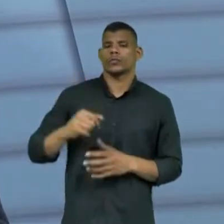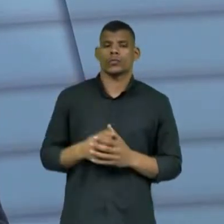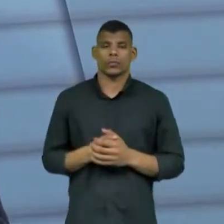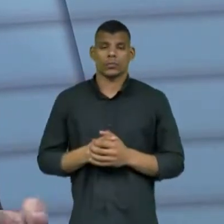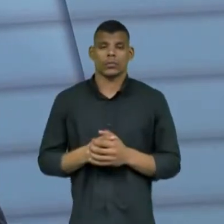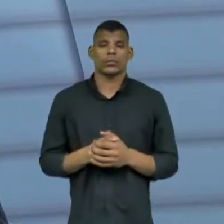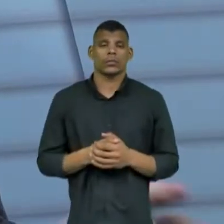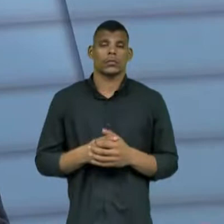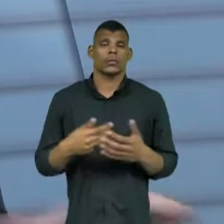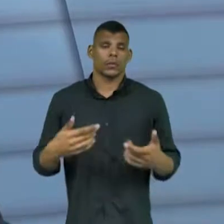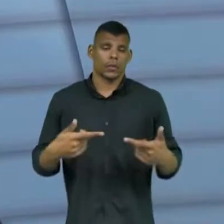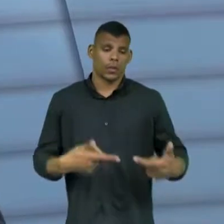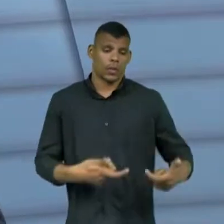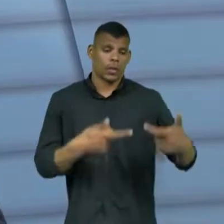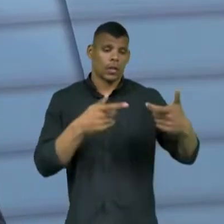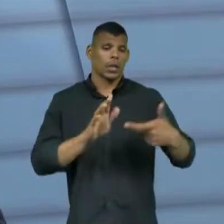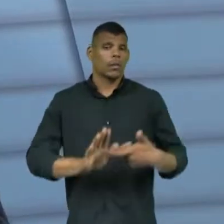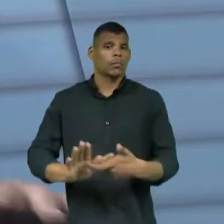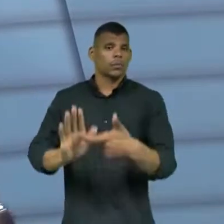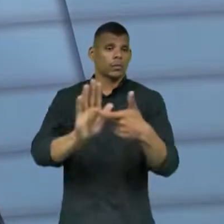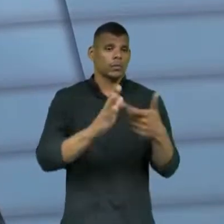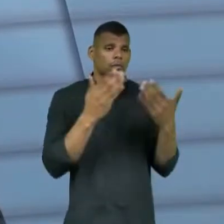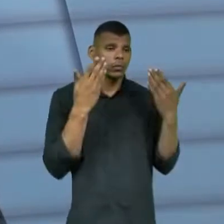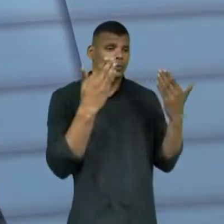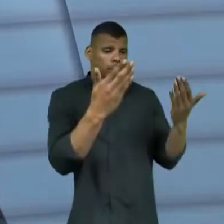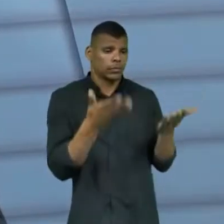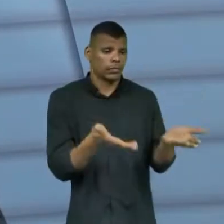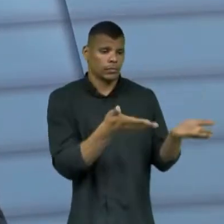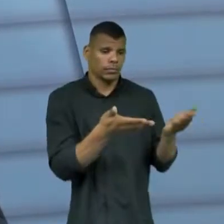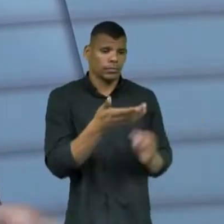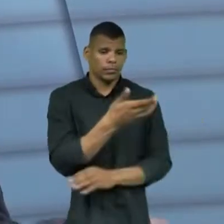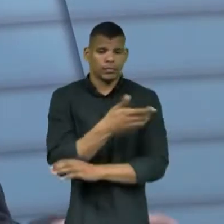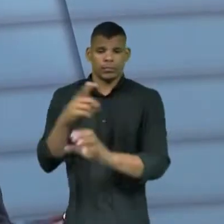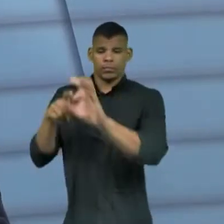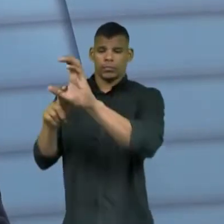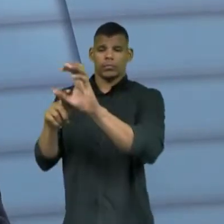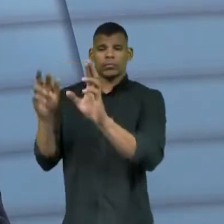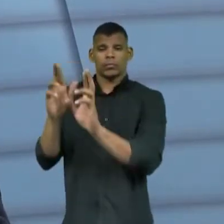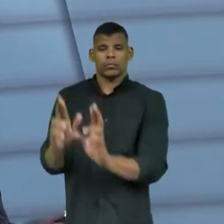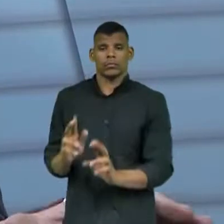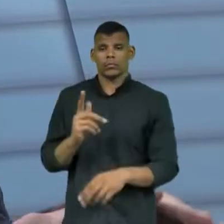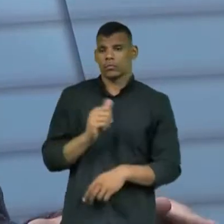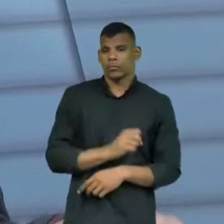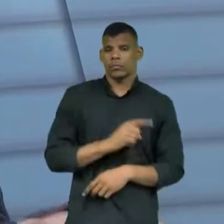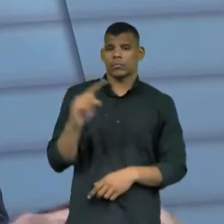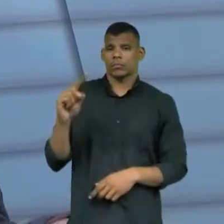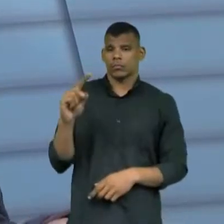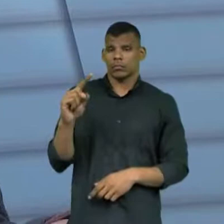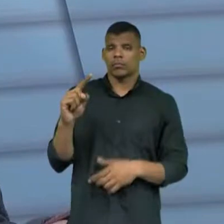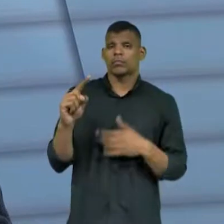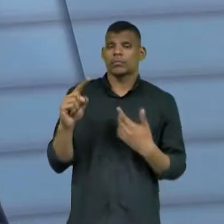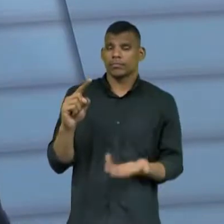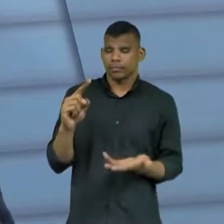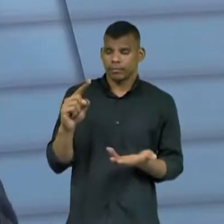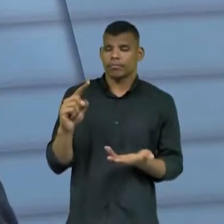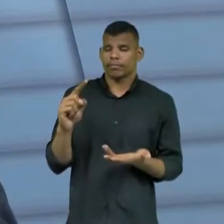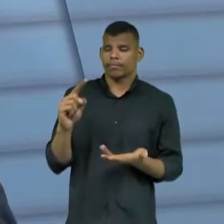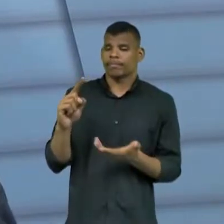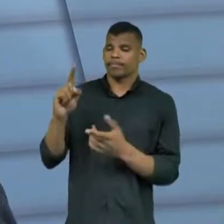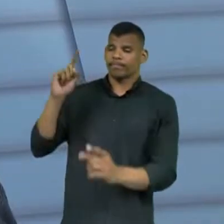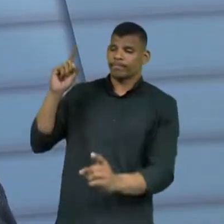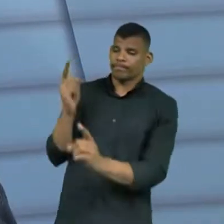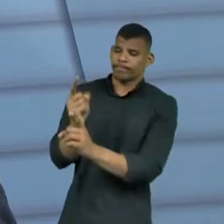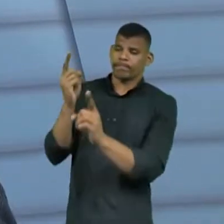mostrar a dependência que a Europa tem do gás russo. Isso. E isso não é bom. Então, verificaram isso.